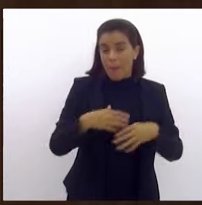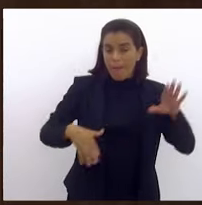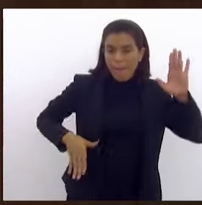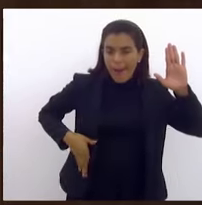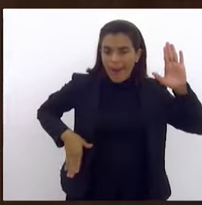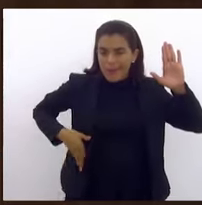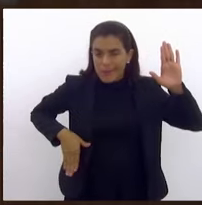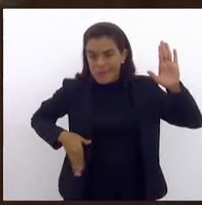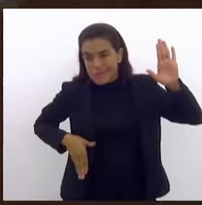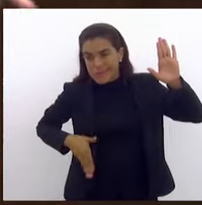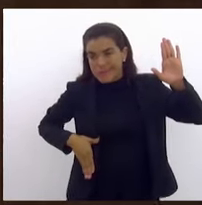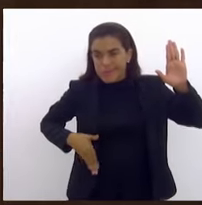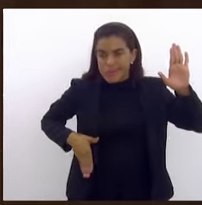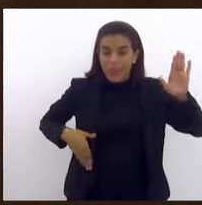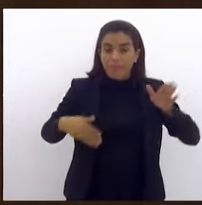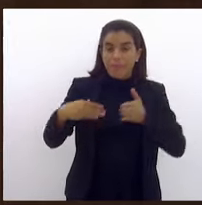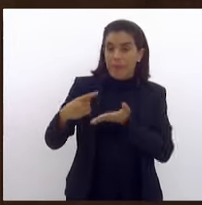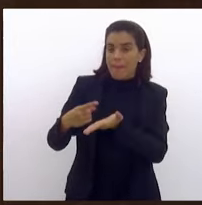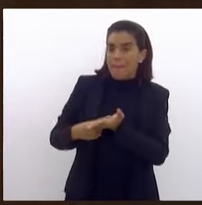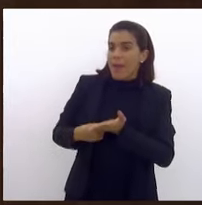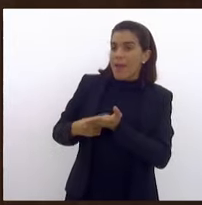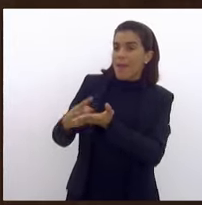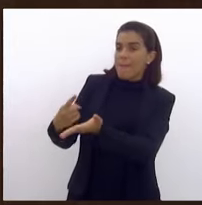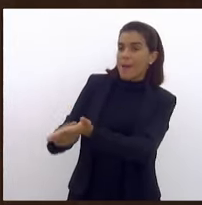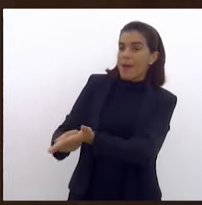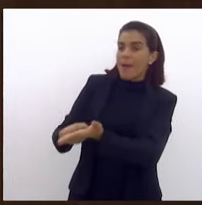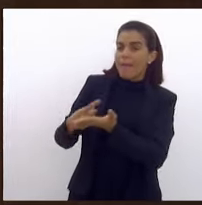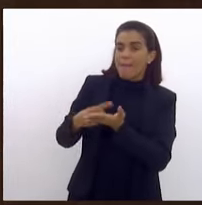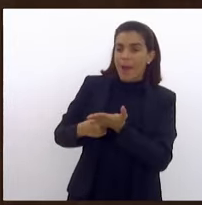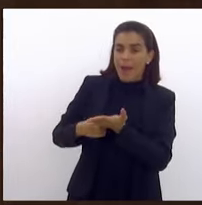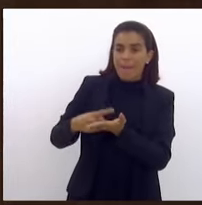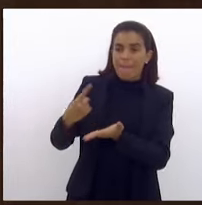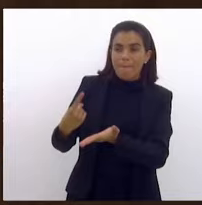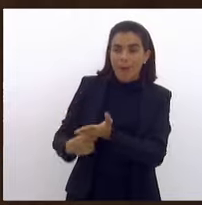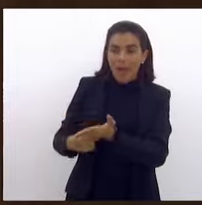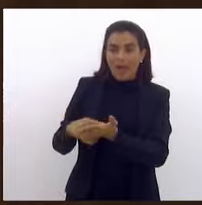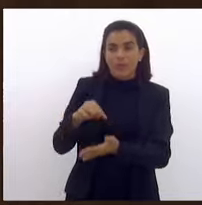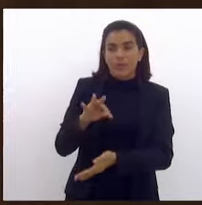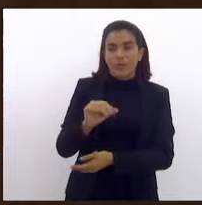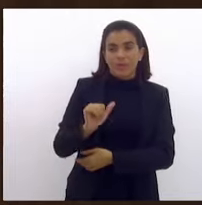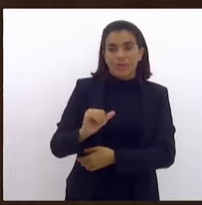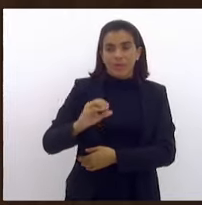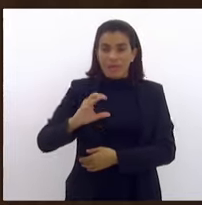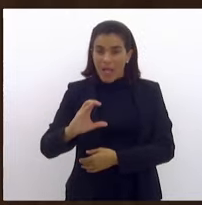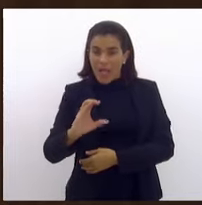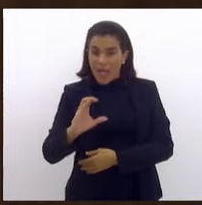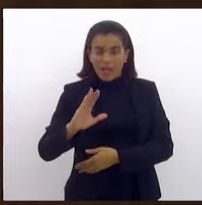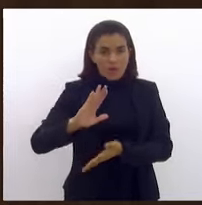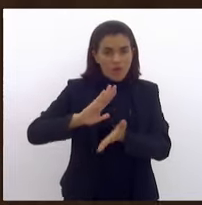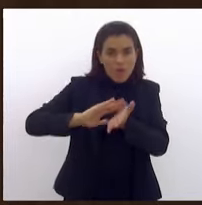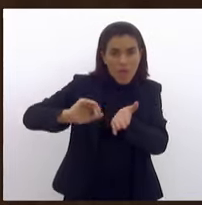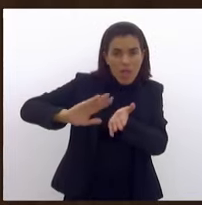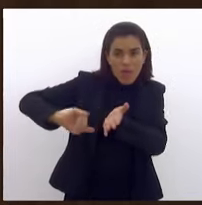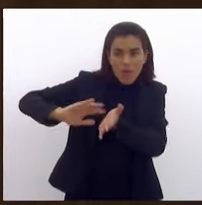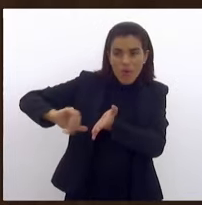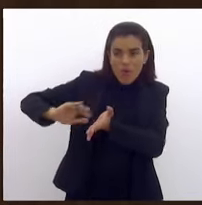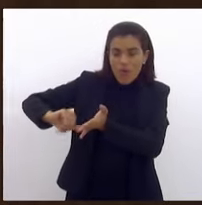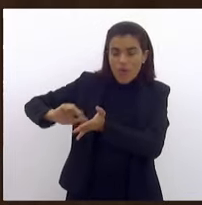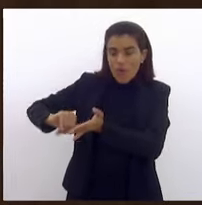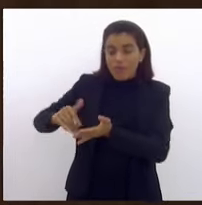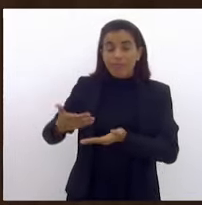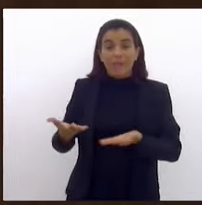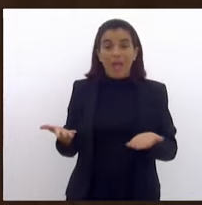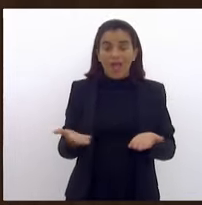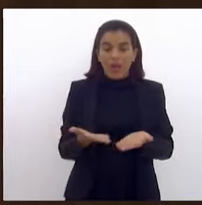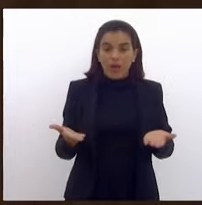é, fez um acordo lá naquela situação do TAC, né? Ah, não vamos remover ninguém. Agora que ele está